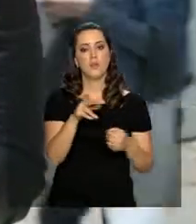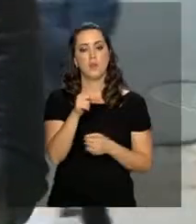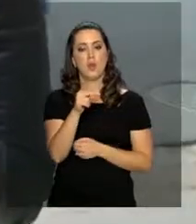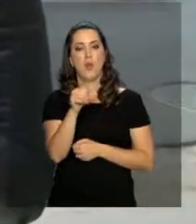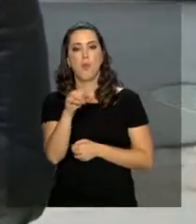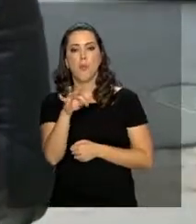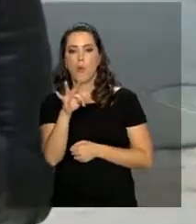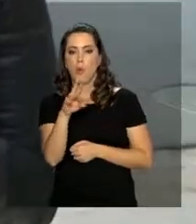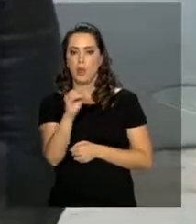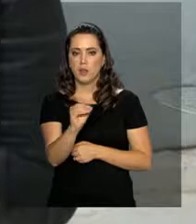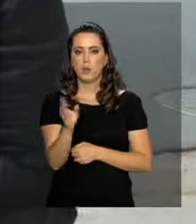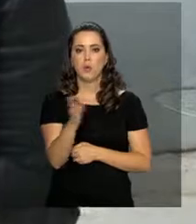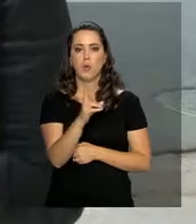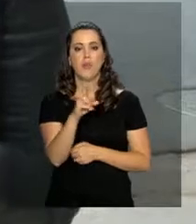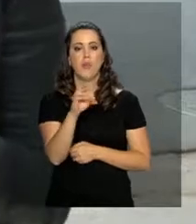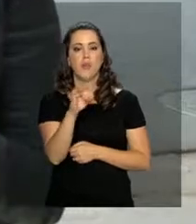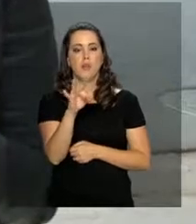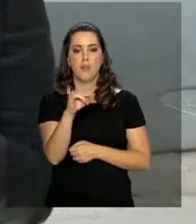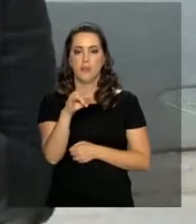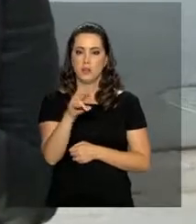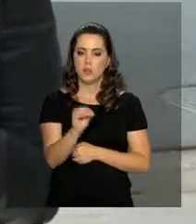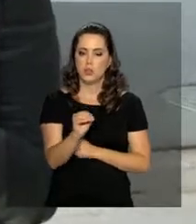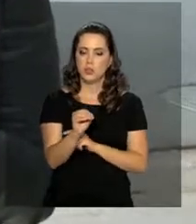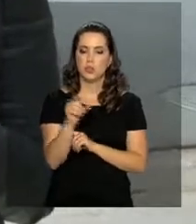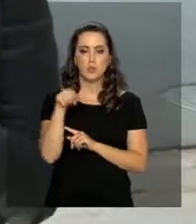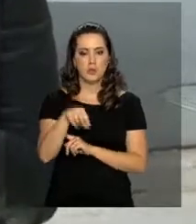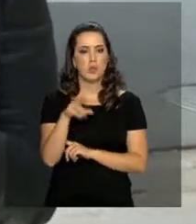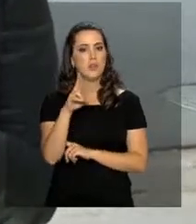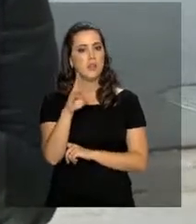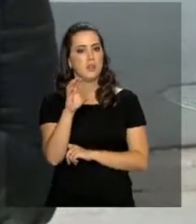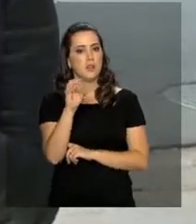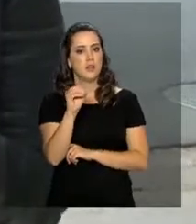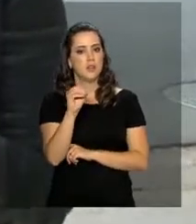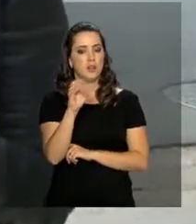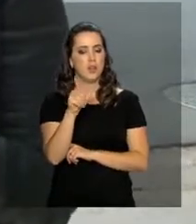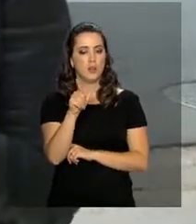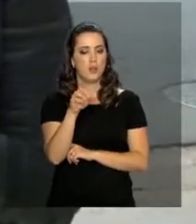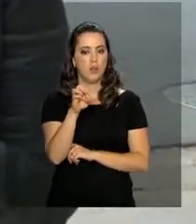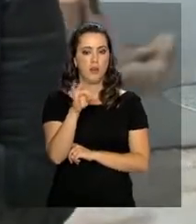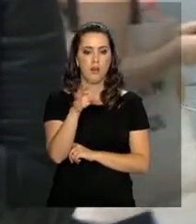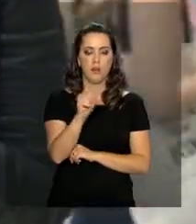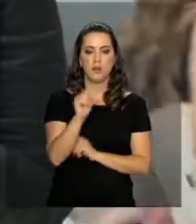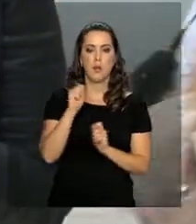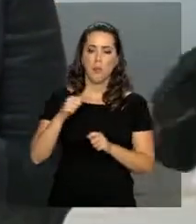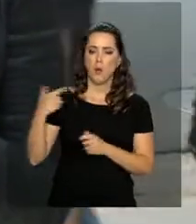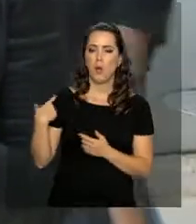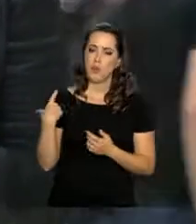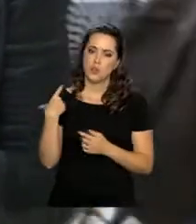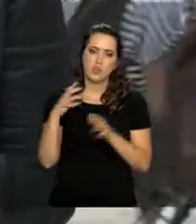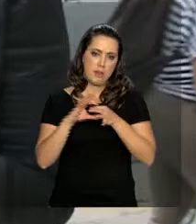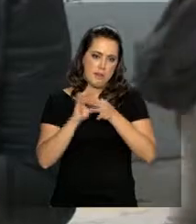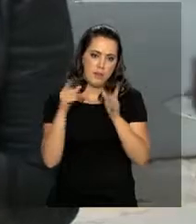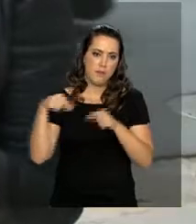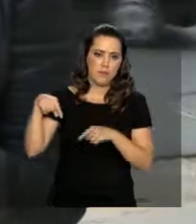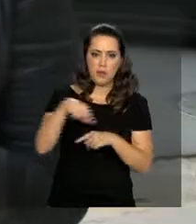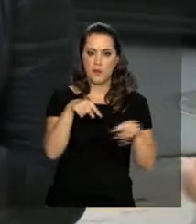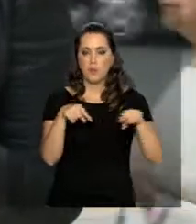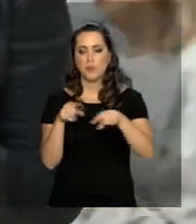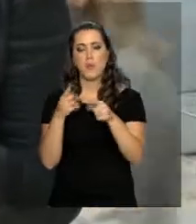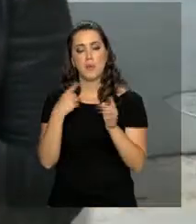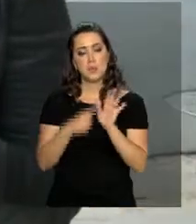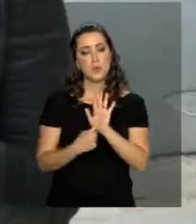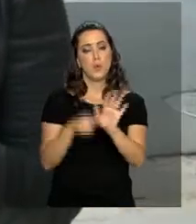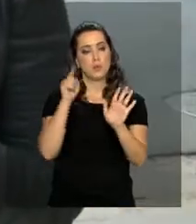madeiro retiro e aqui na recoleta quem vive na região poderá e teve desde que se identifique como